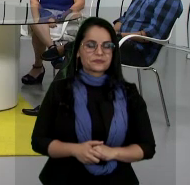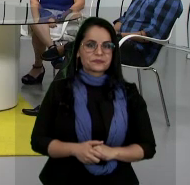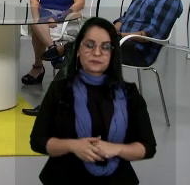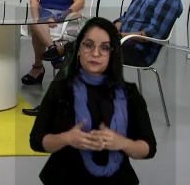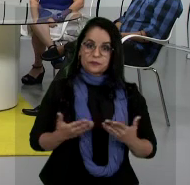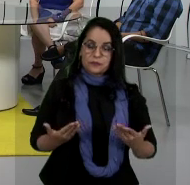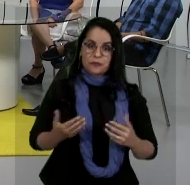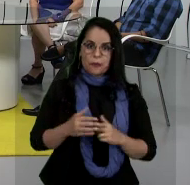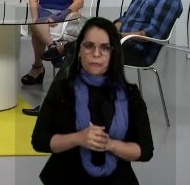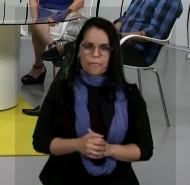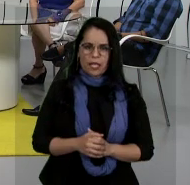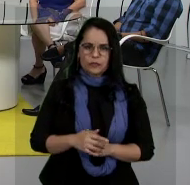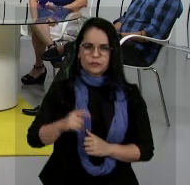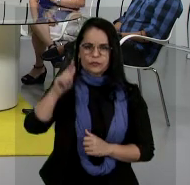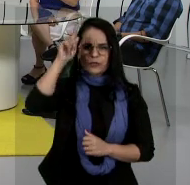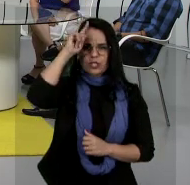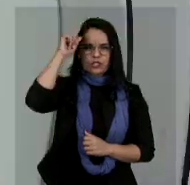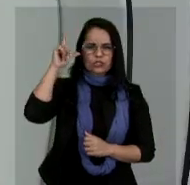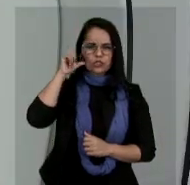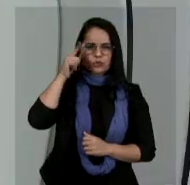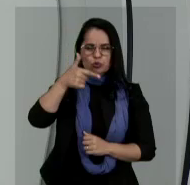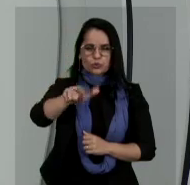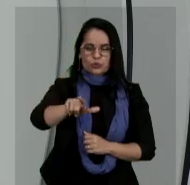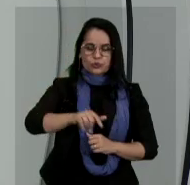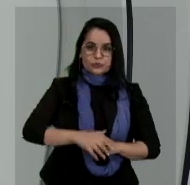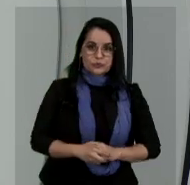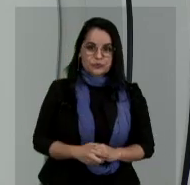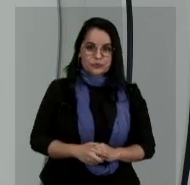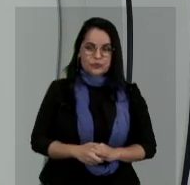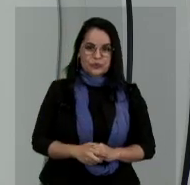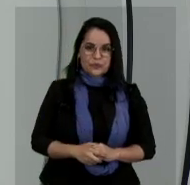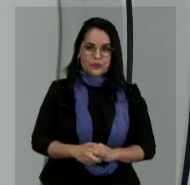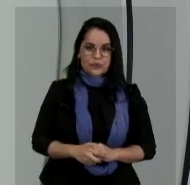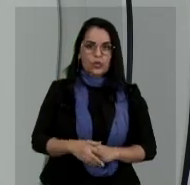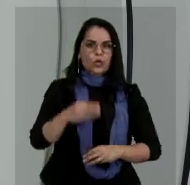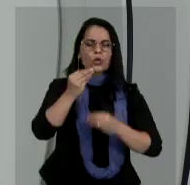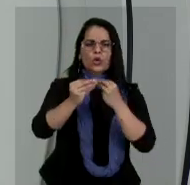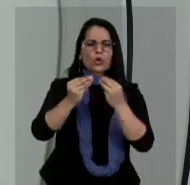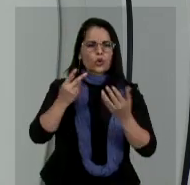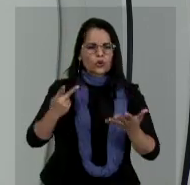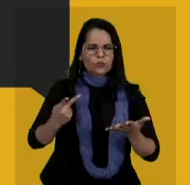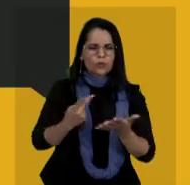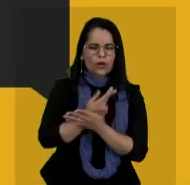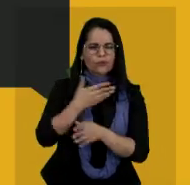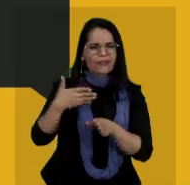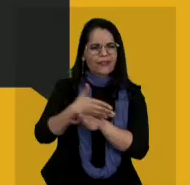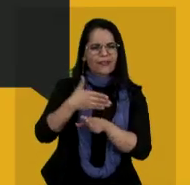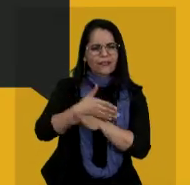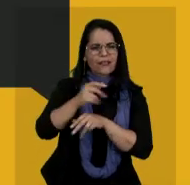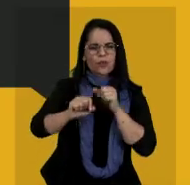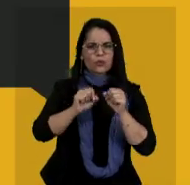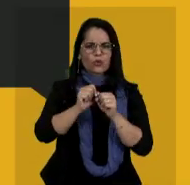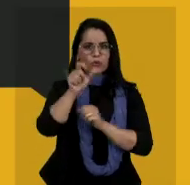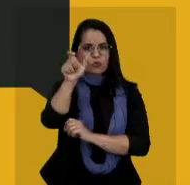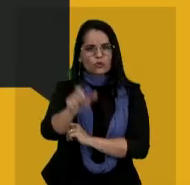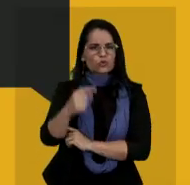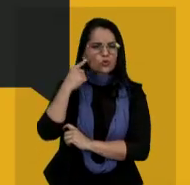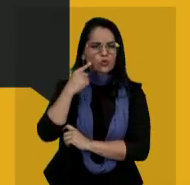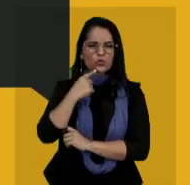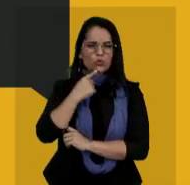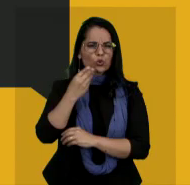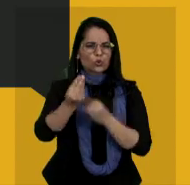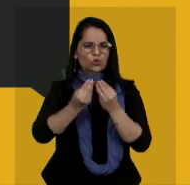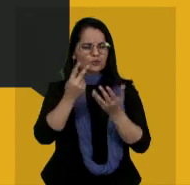Bom, Gilbert, vou voltar com você. Como ocorre a acessibilidade para o indivíduo